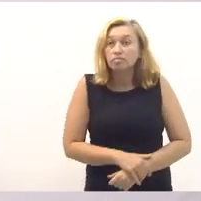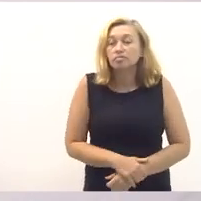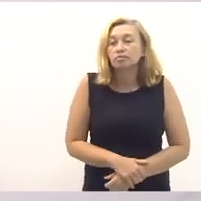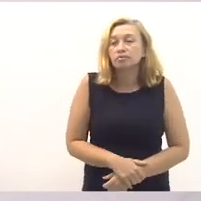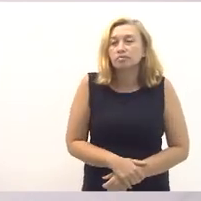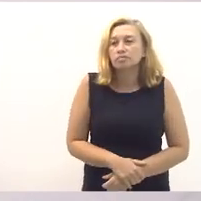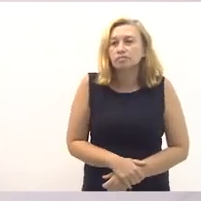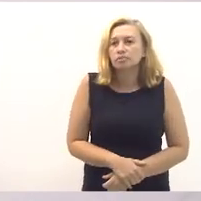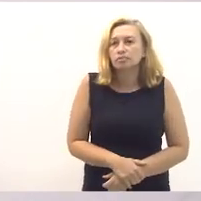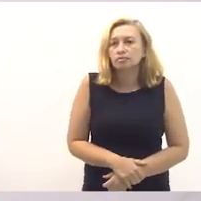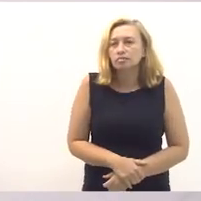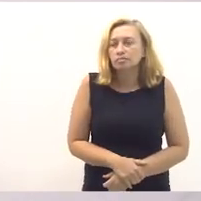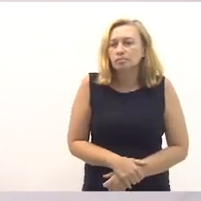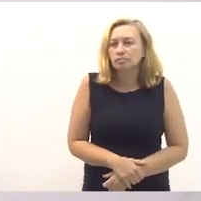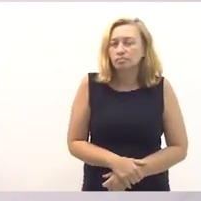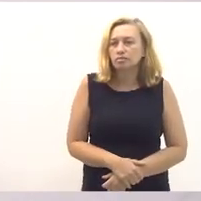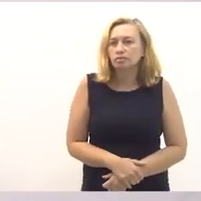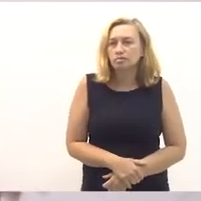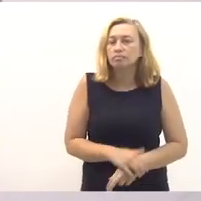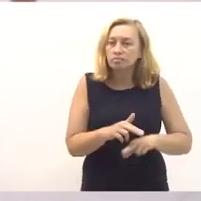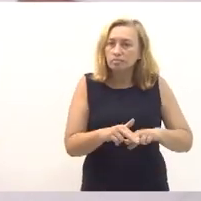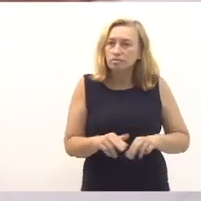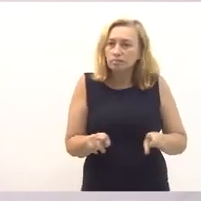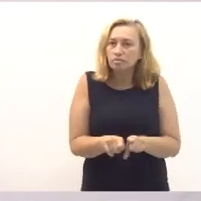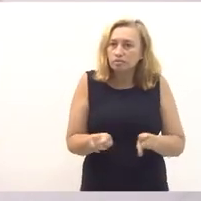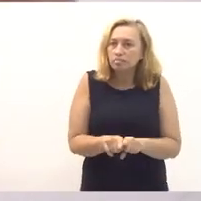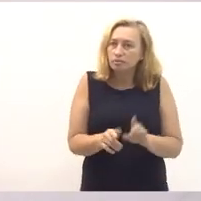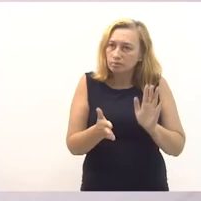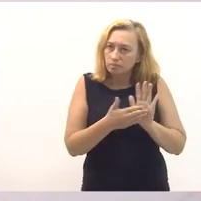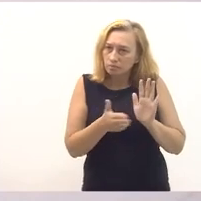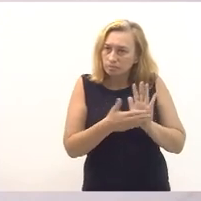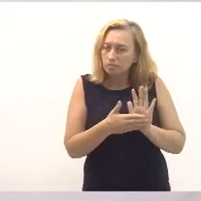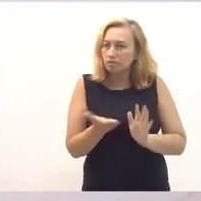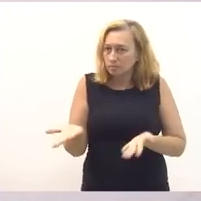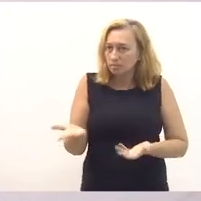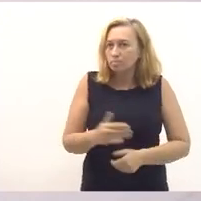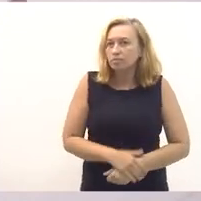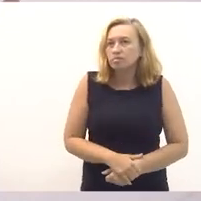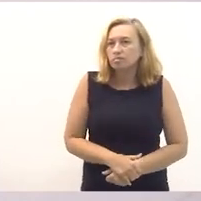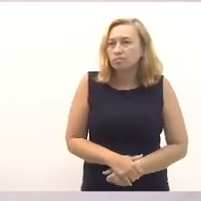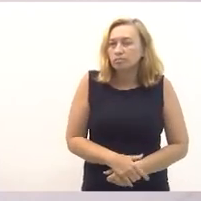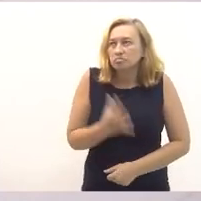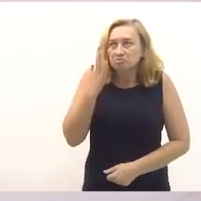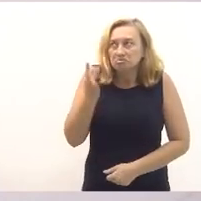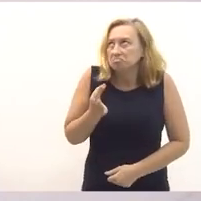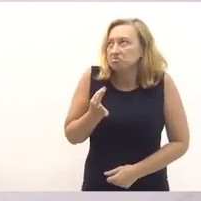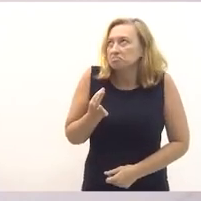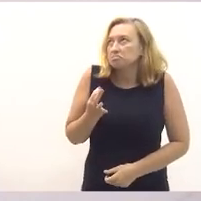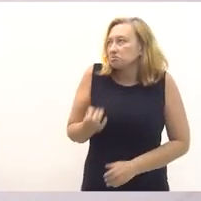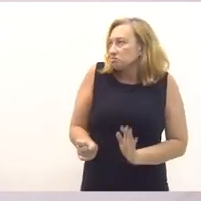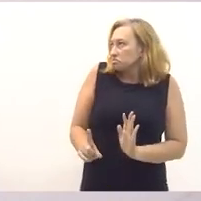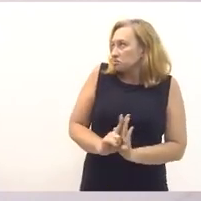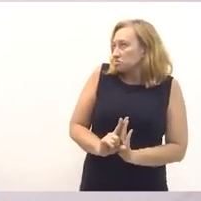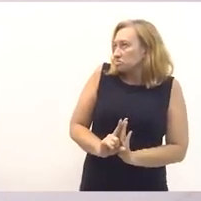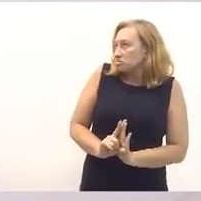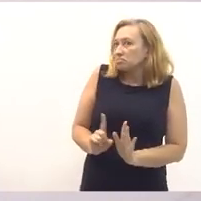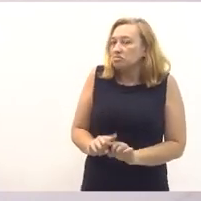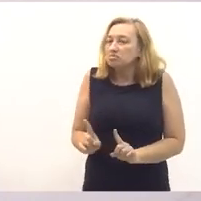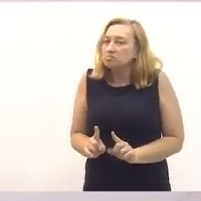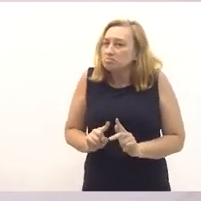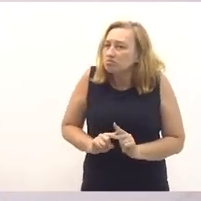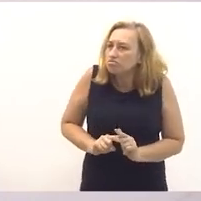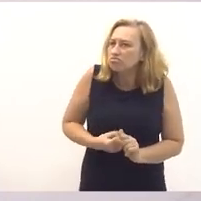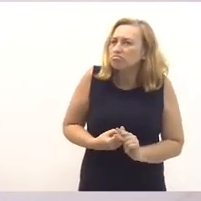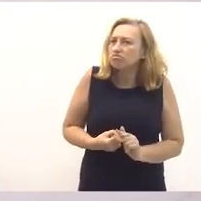É por isso também eu proponho Talvez uma não sei se cabe uma lei Mas uma